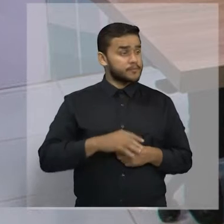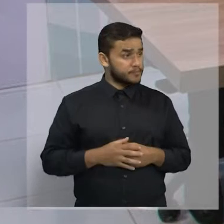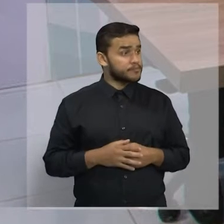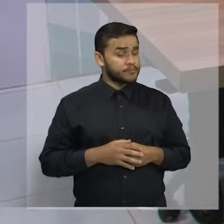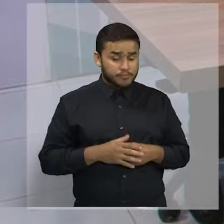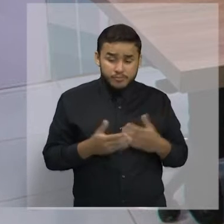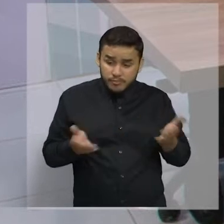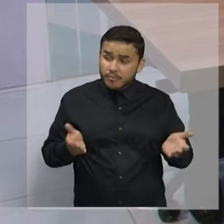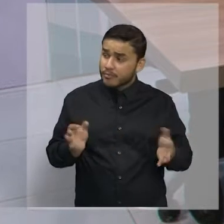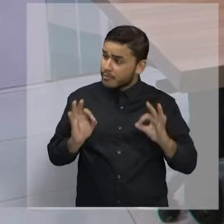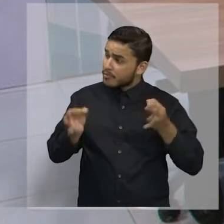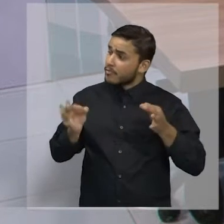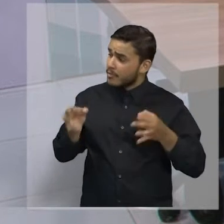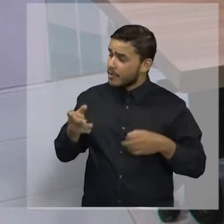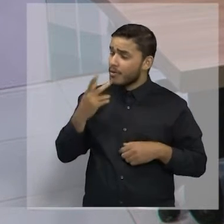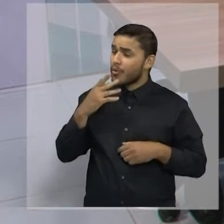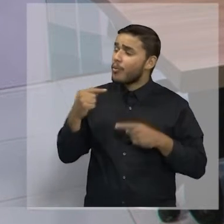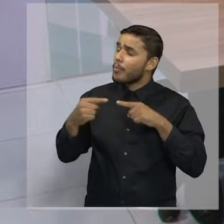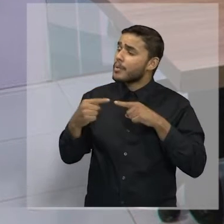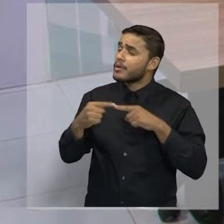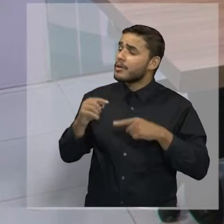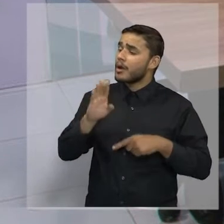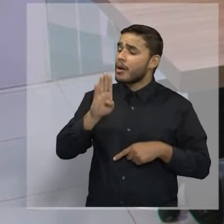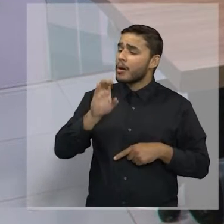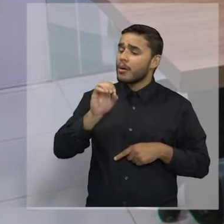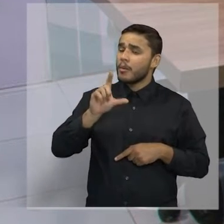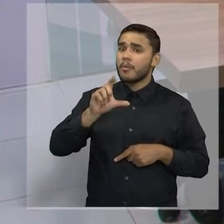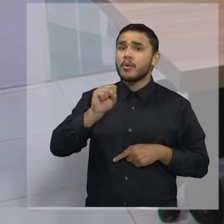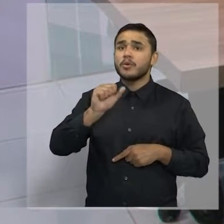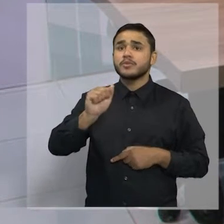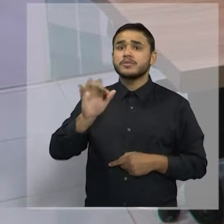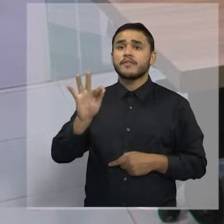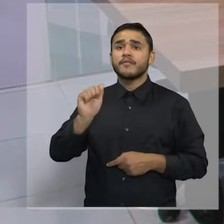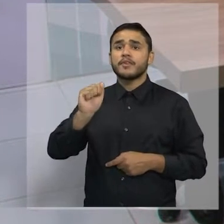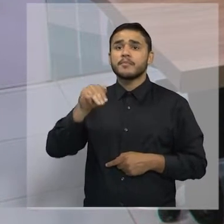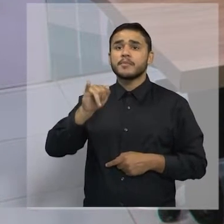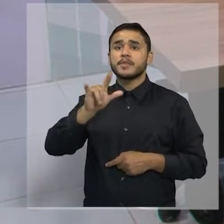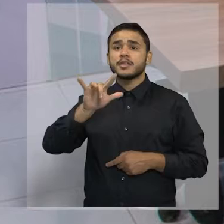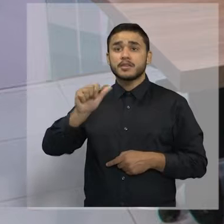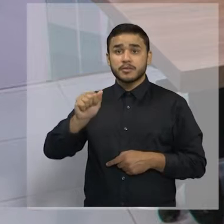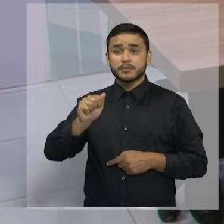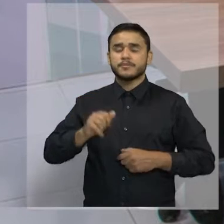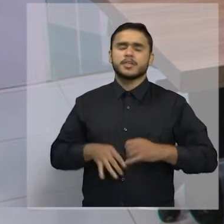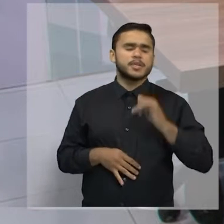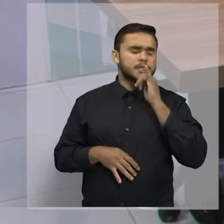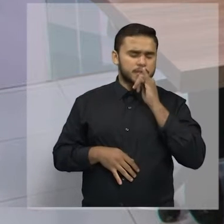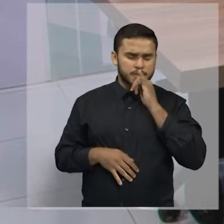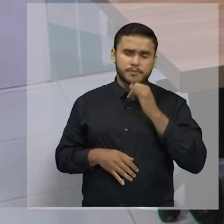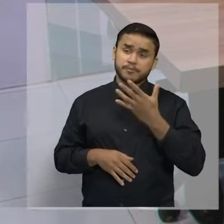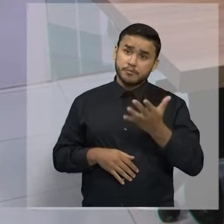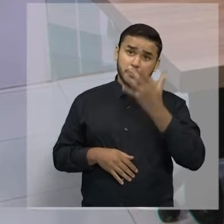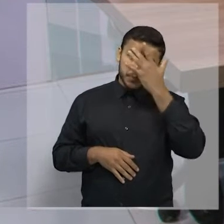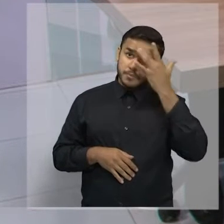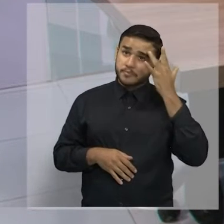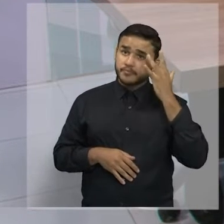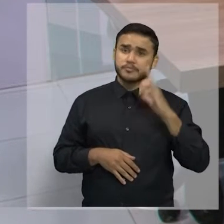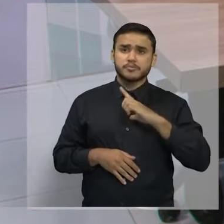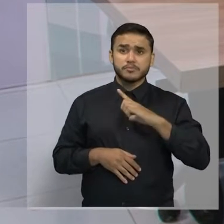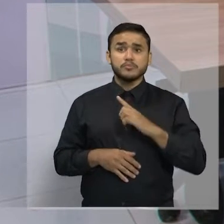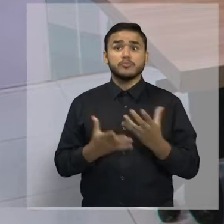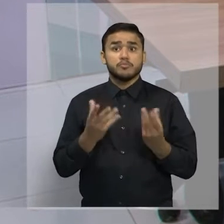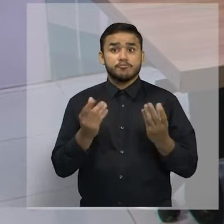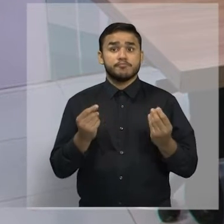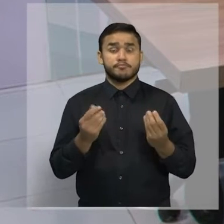hoje, por exemplo, com o Bolsa Família. Com o Bolsa Família. Assume isso como... O governo disse assim, olha, existem pessoas vivendo na extrema